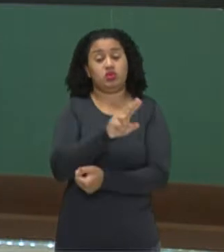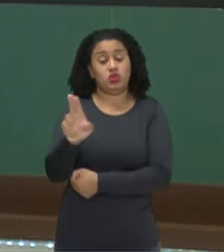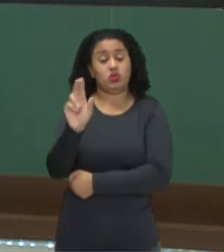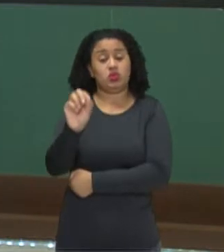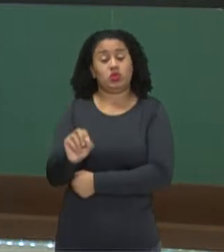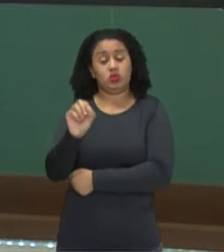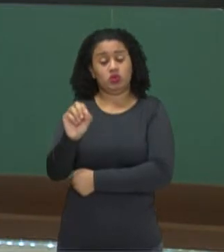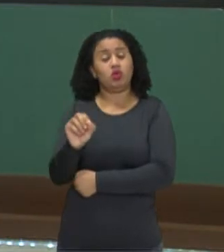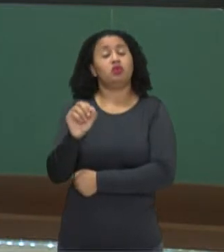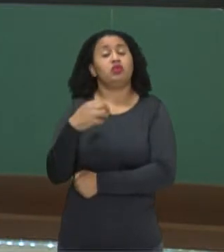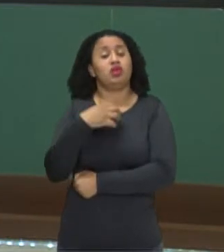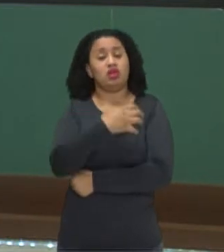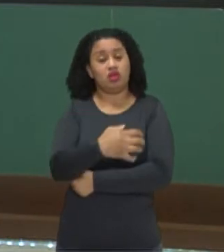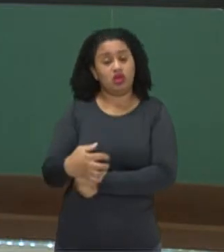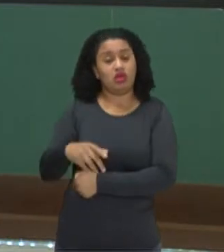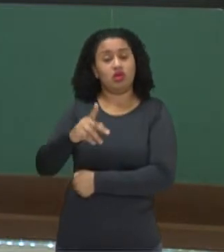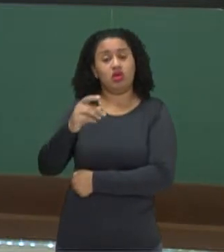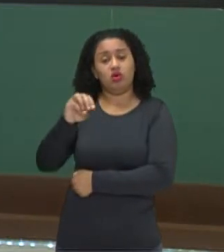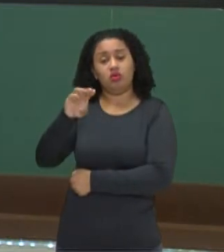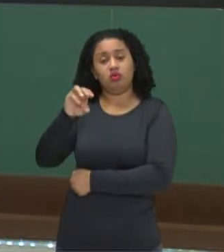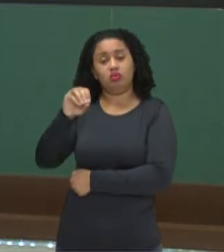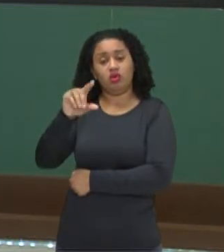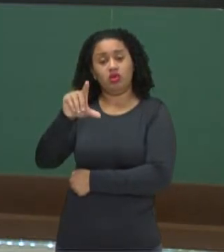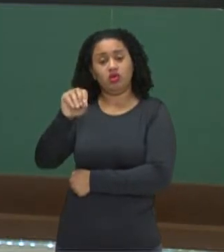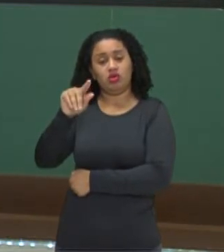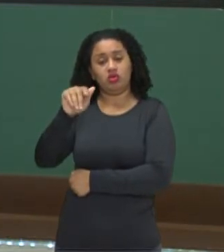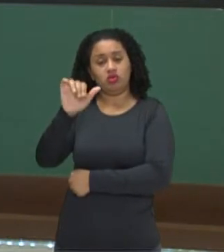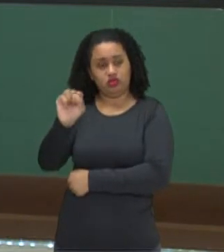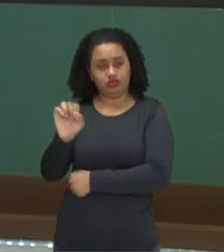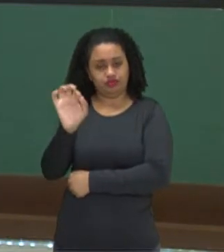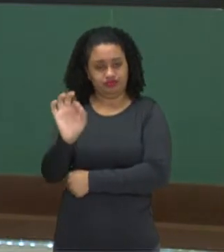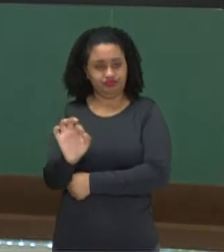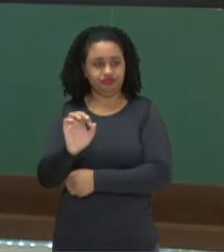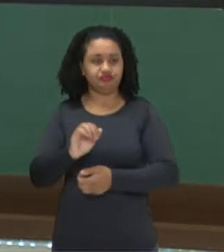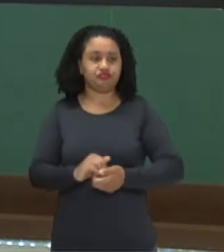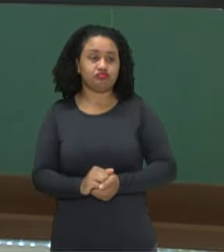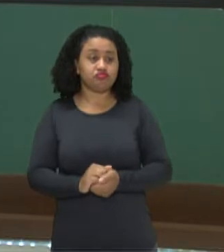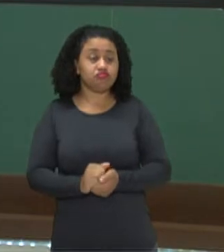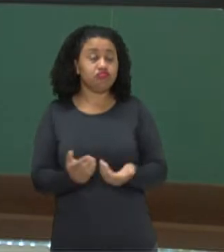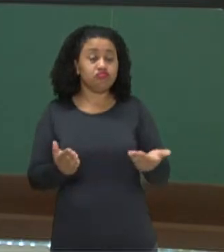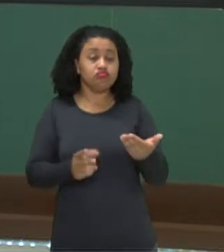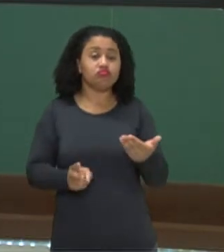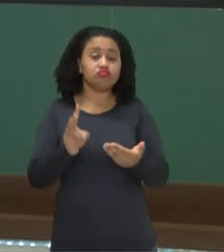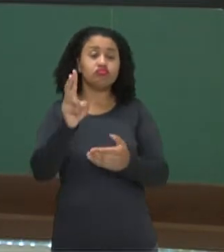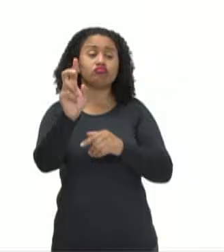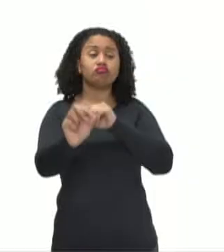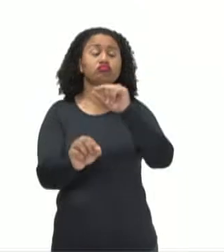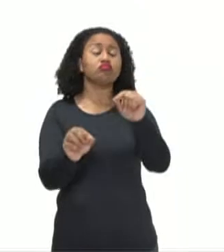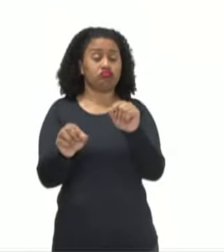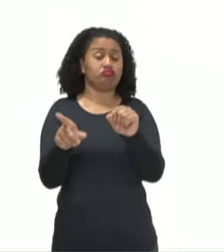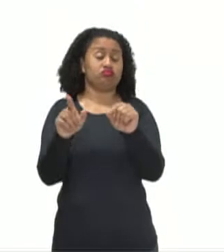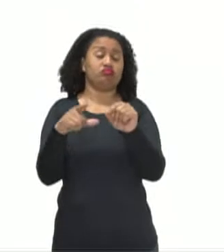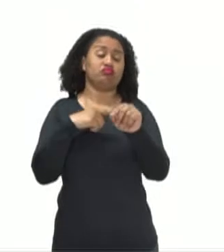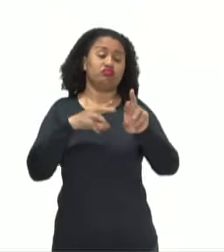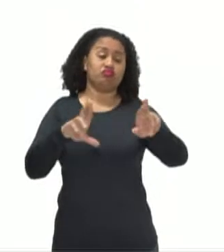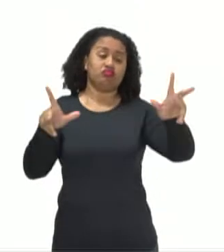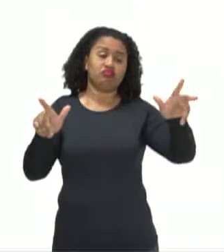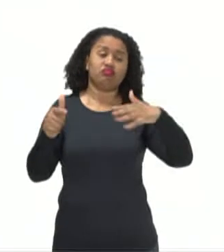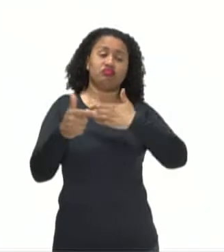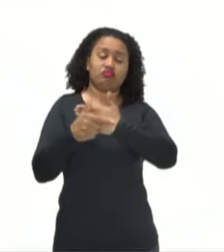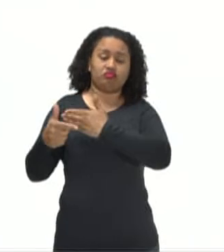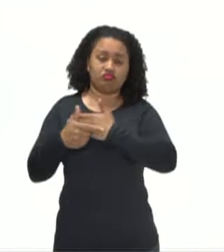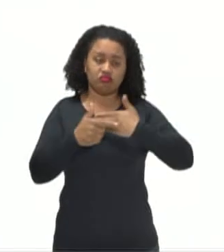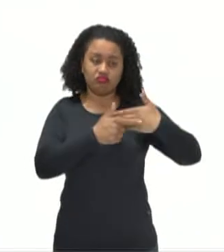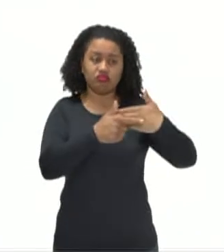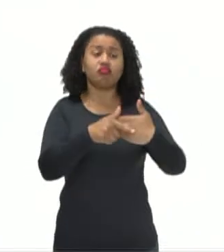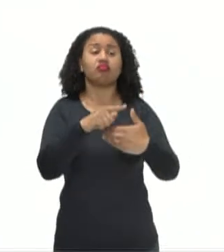de órgãos homólogos, beleza? E seguindo aqui, então, apesar das diferentes funções, né,